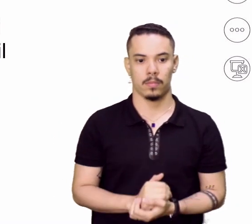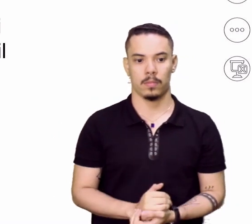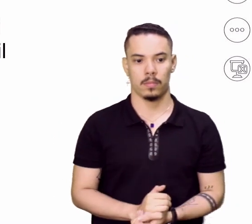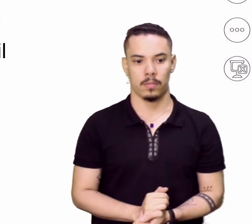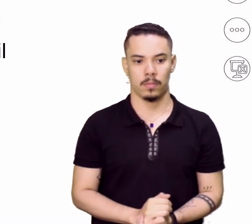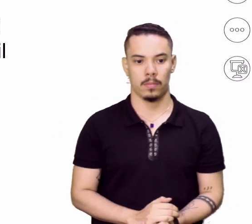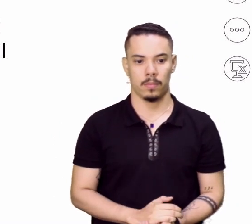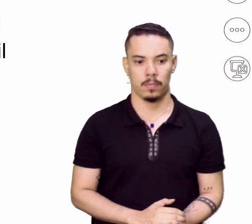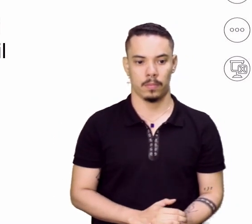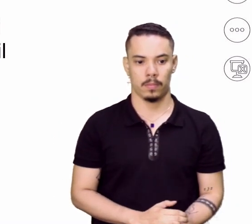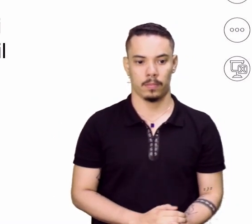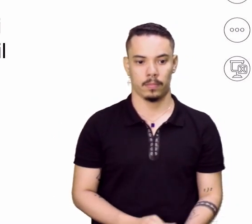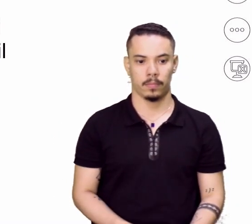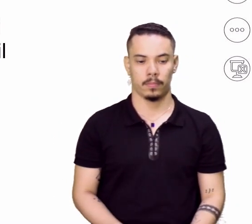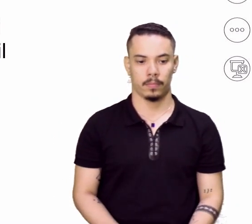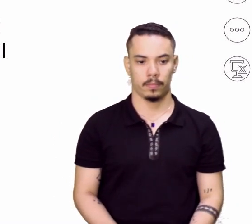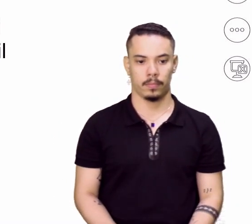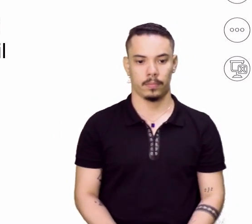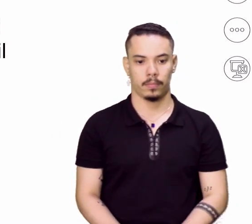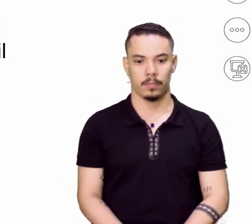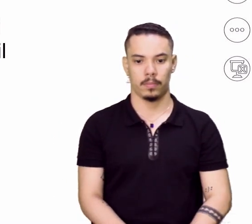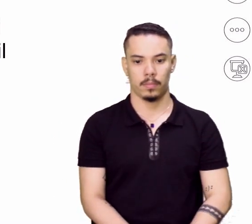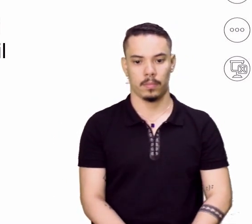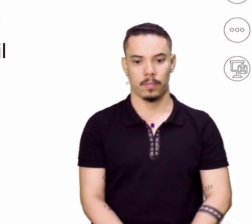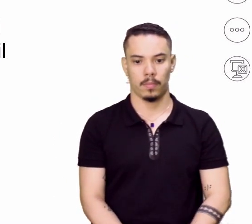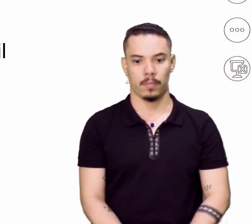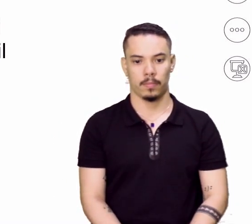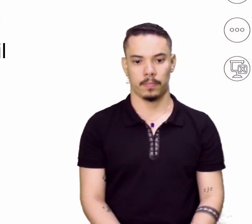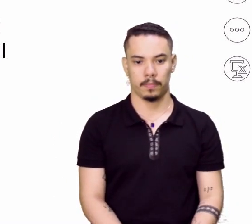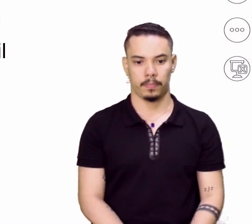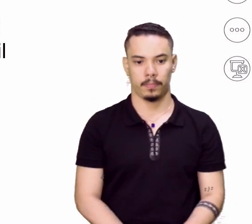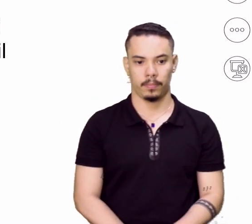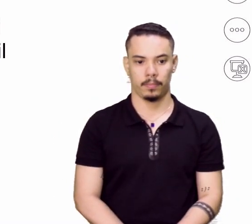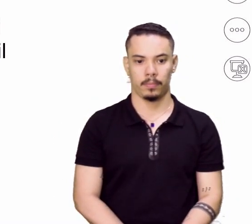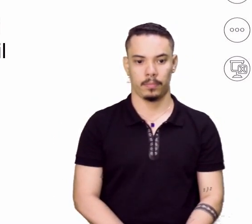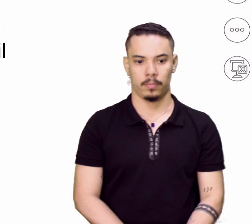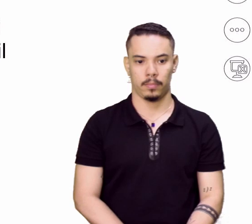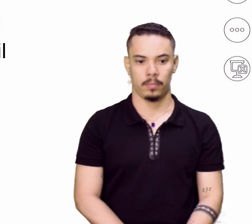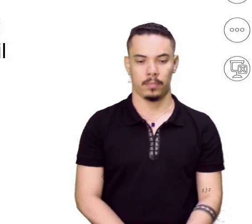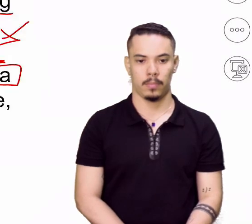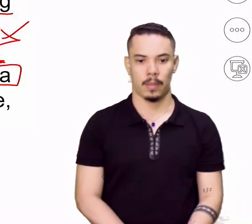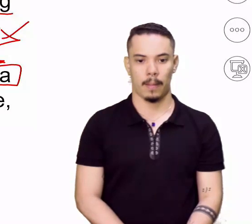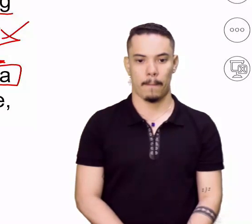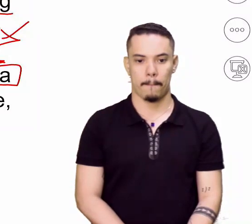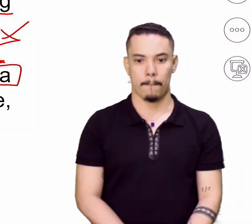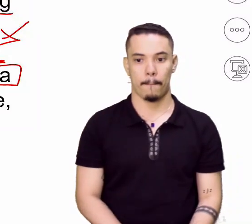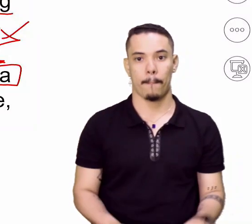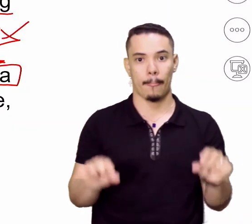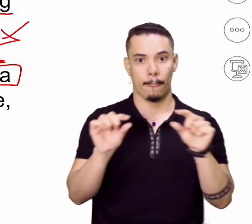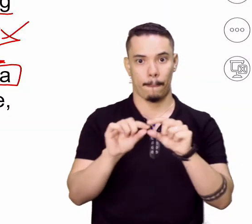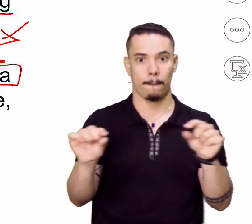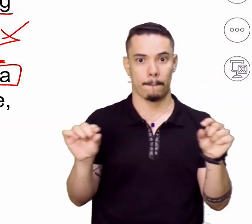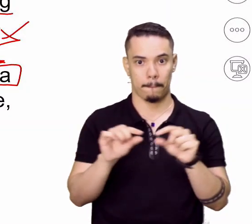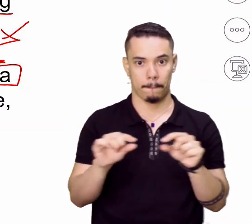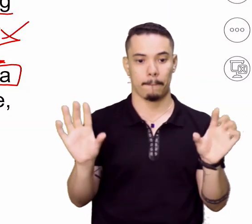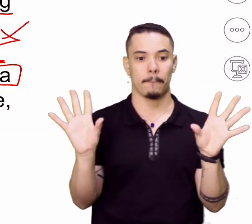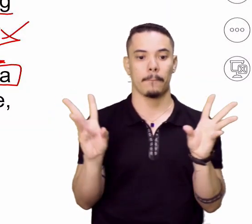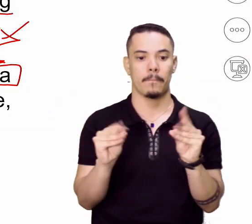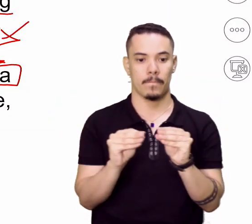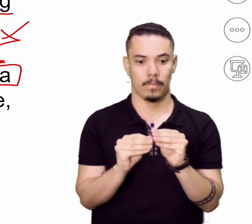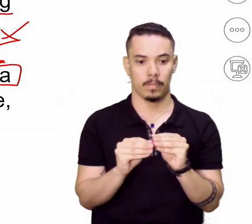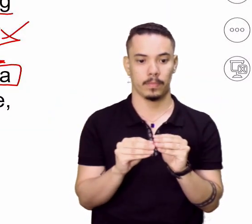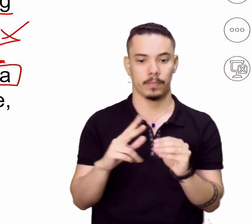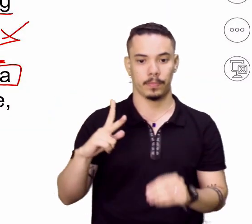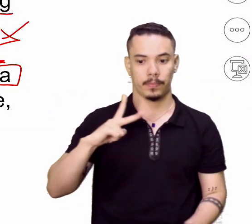defined clause é uma oração restritiva e a non-defined clause é